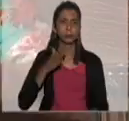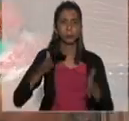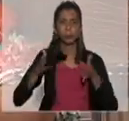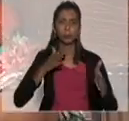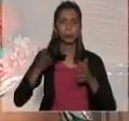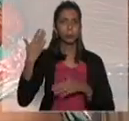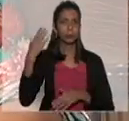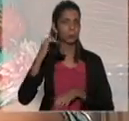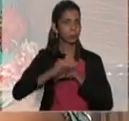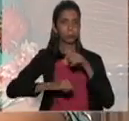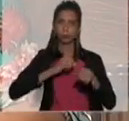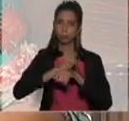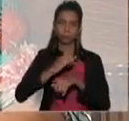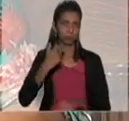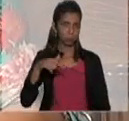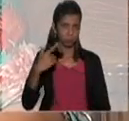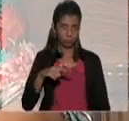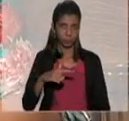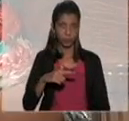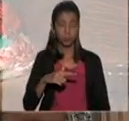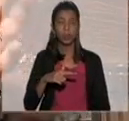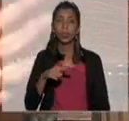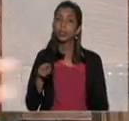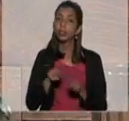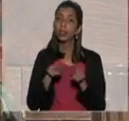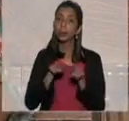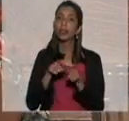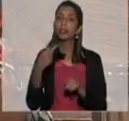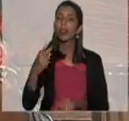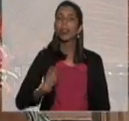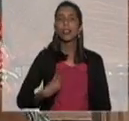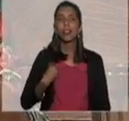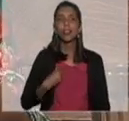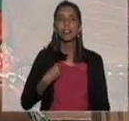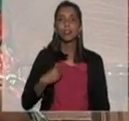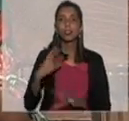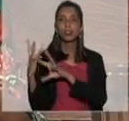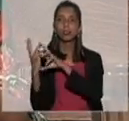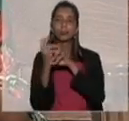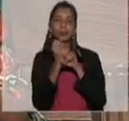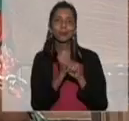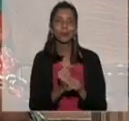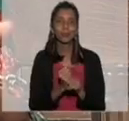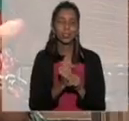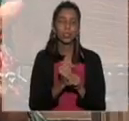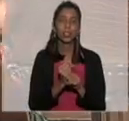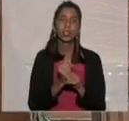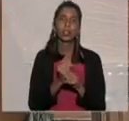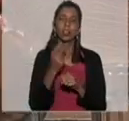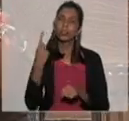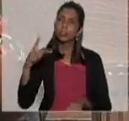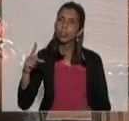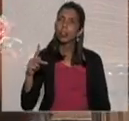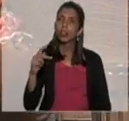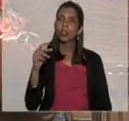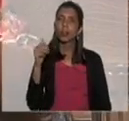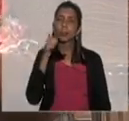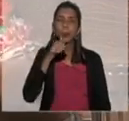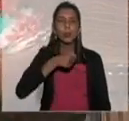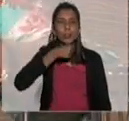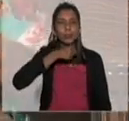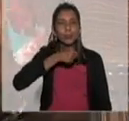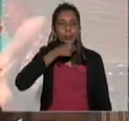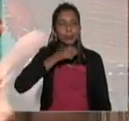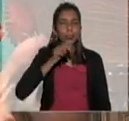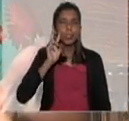uma época em que não existia internet e é um apanhado da vida dela o que que que é interessante na peça além do mergulho nessa